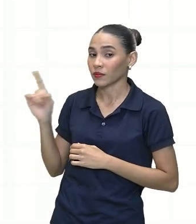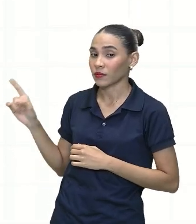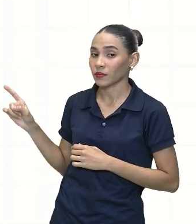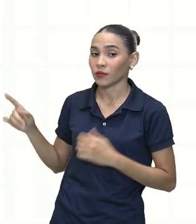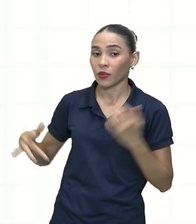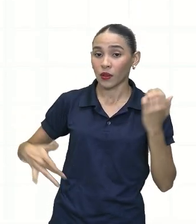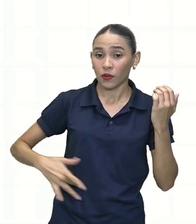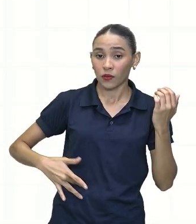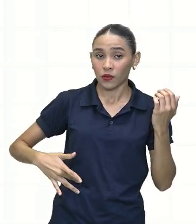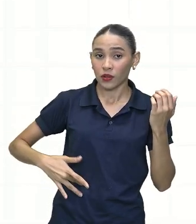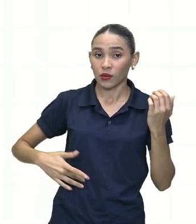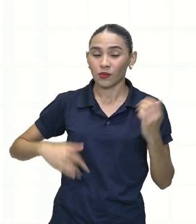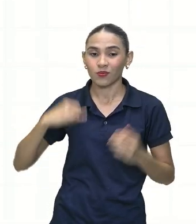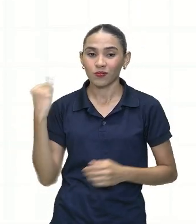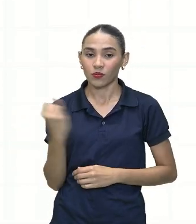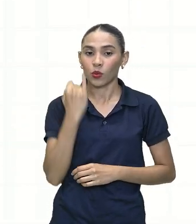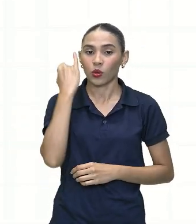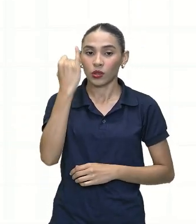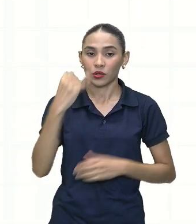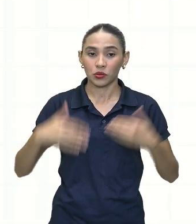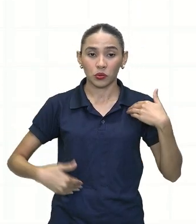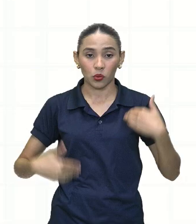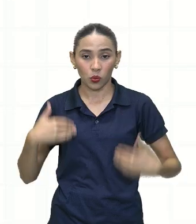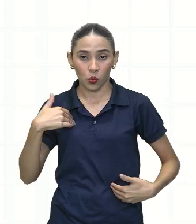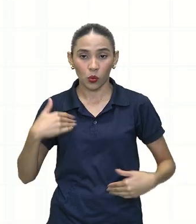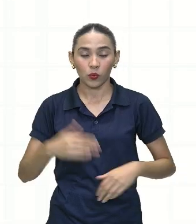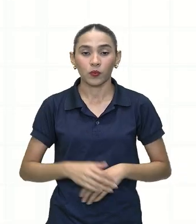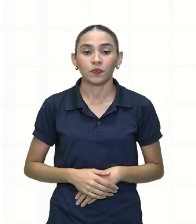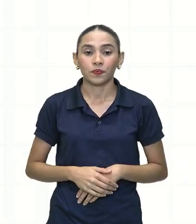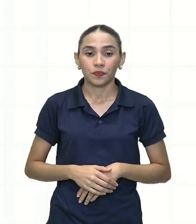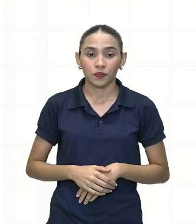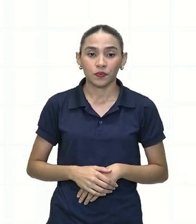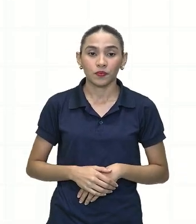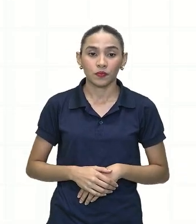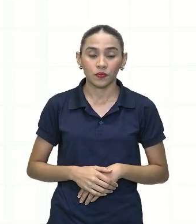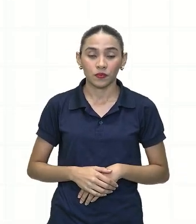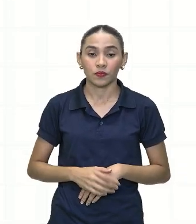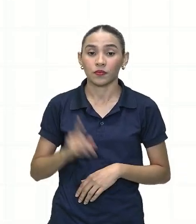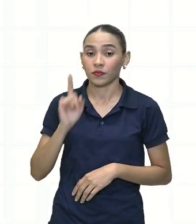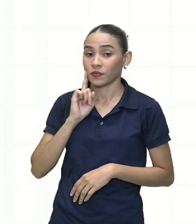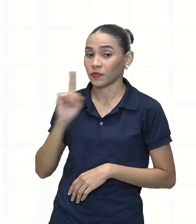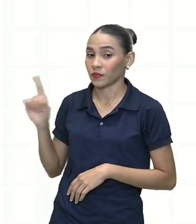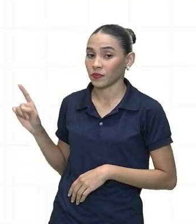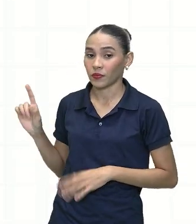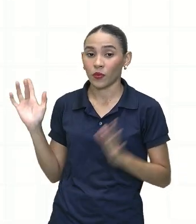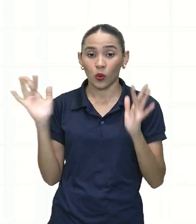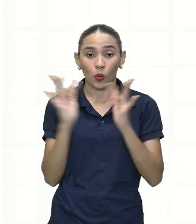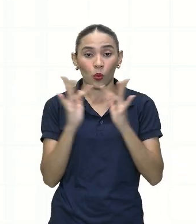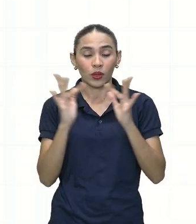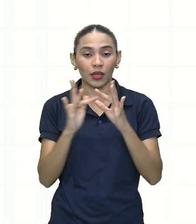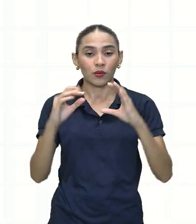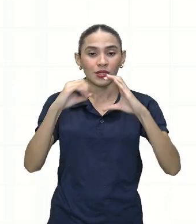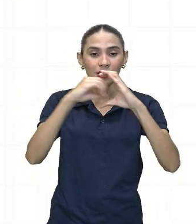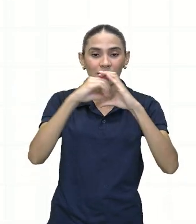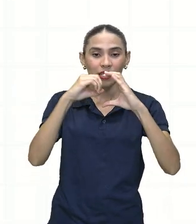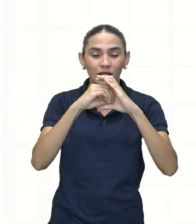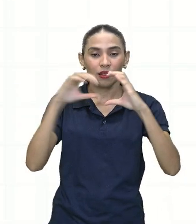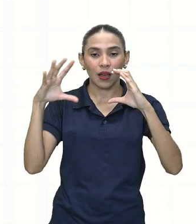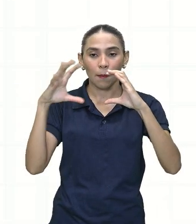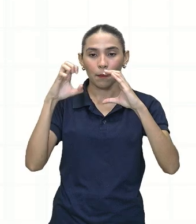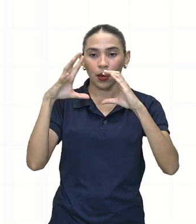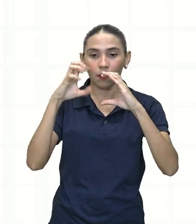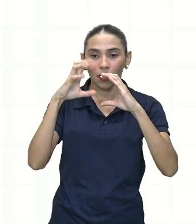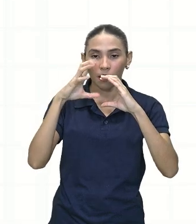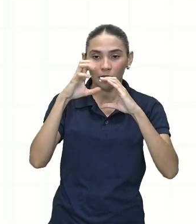muito importante do nosso corpo. Esse esporozoíto, ele vai invadir essas células